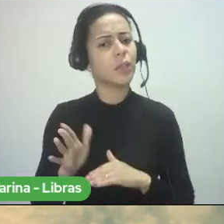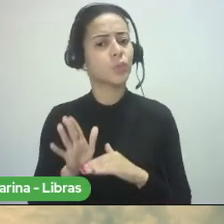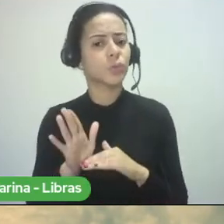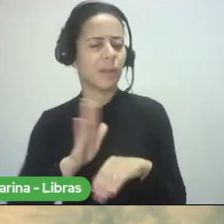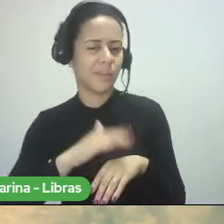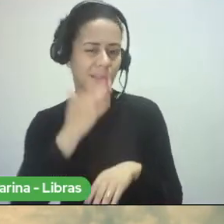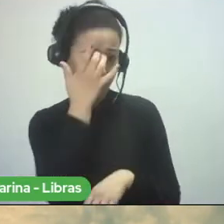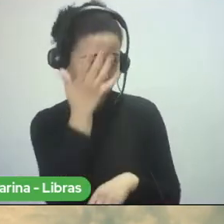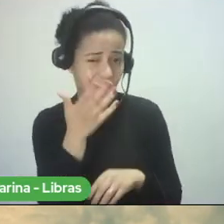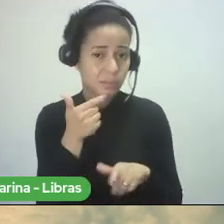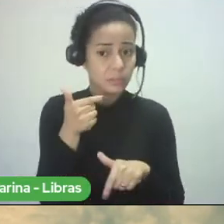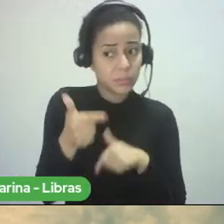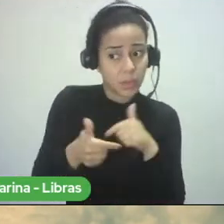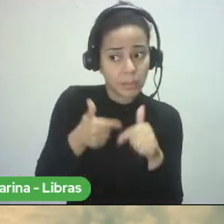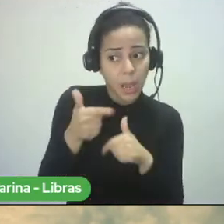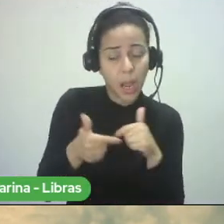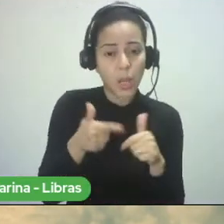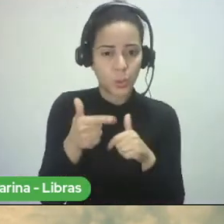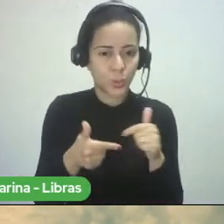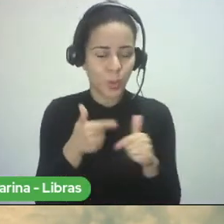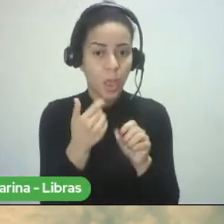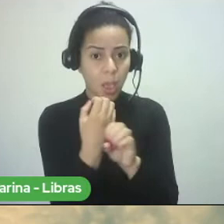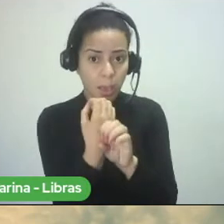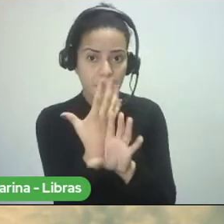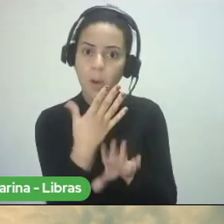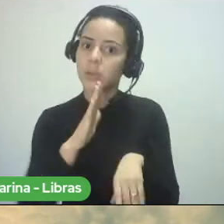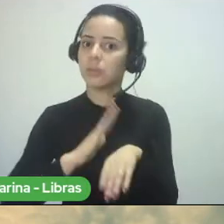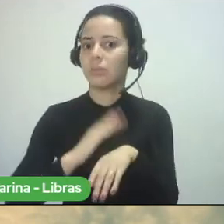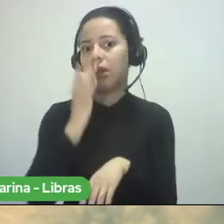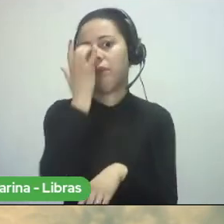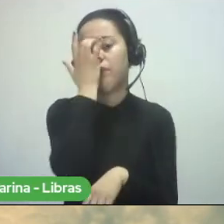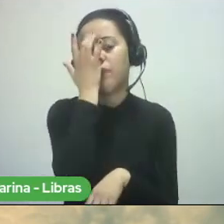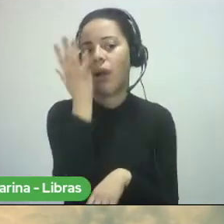maneira remota, de uma maneira eficiente, porque